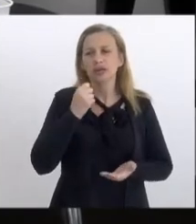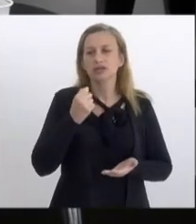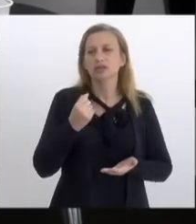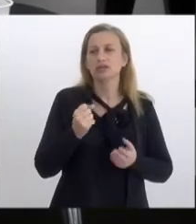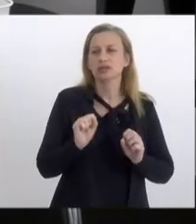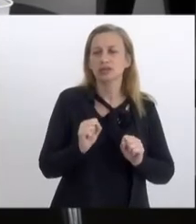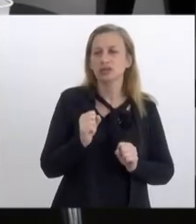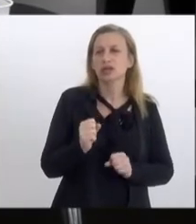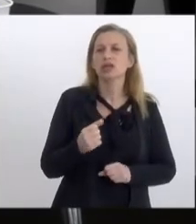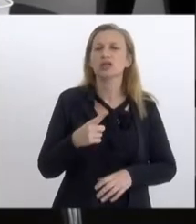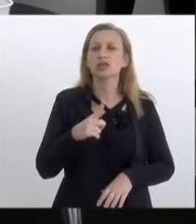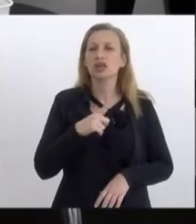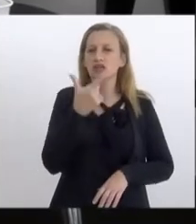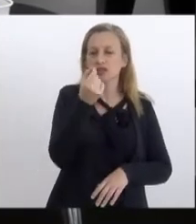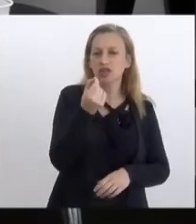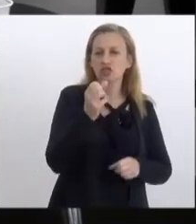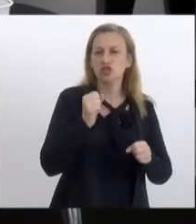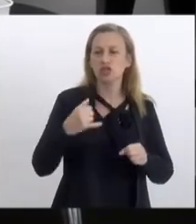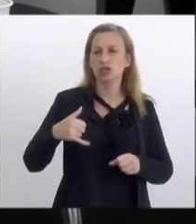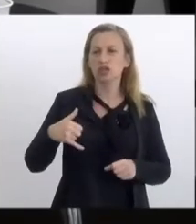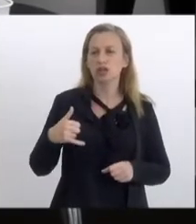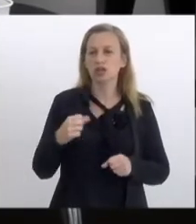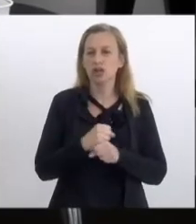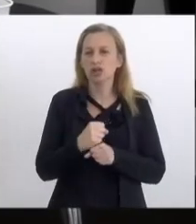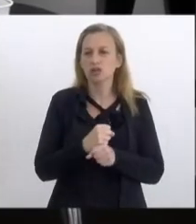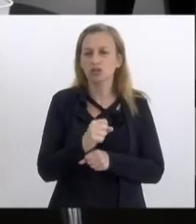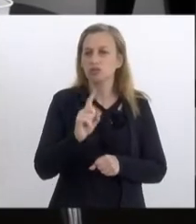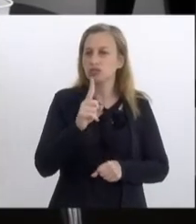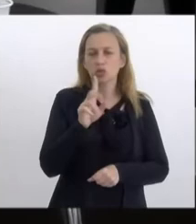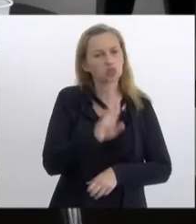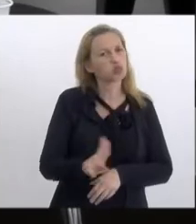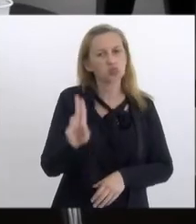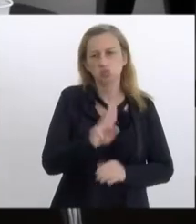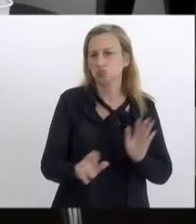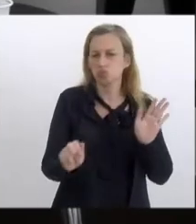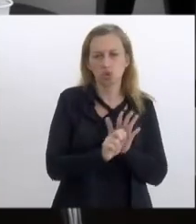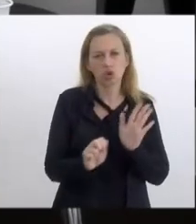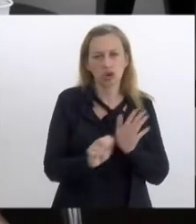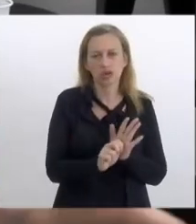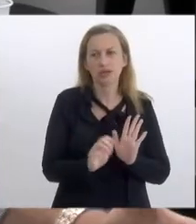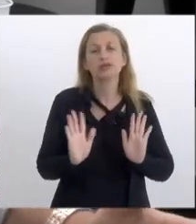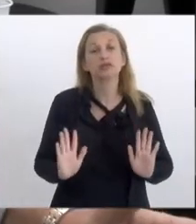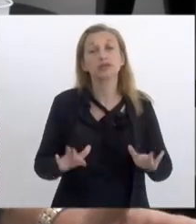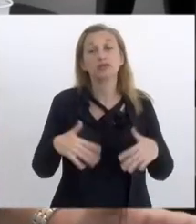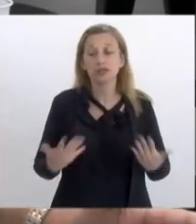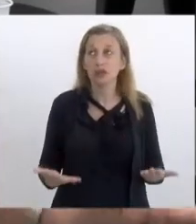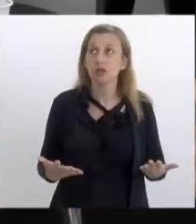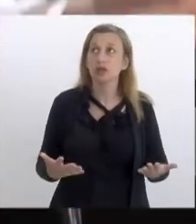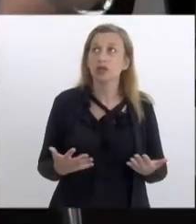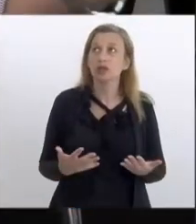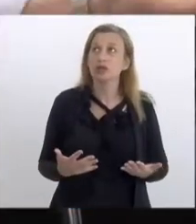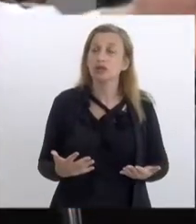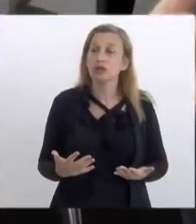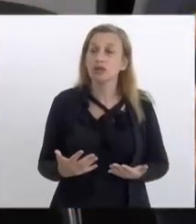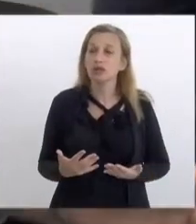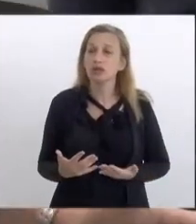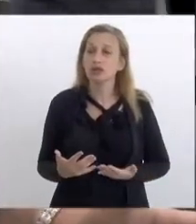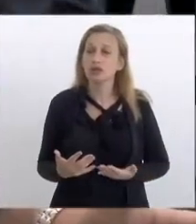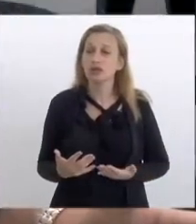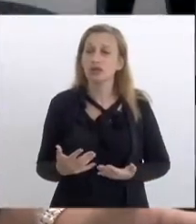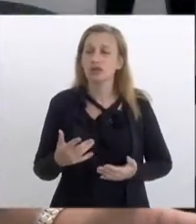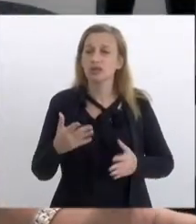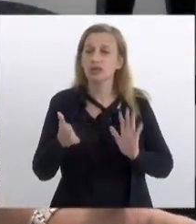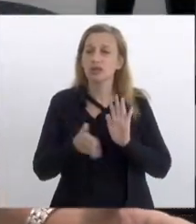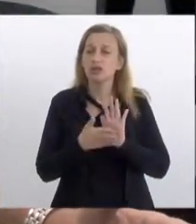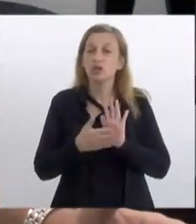20 anos que eu não uso mais droga. Então, tem um a Elane Martins canta um louvor que fala